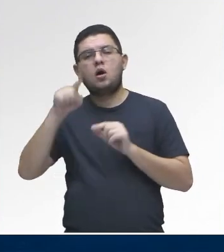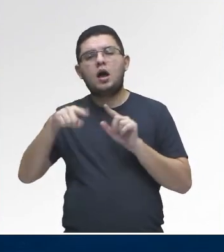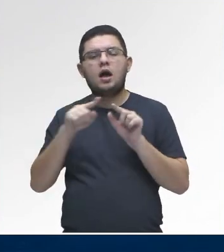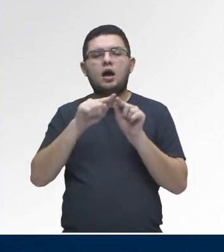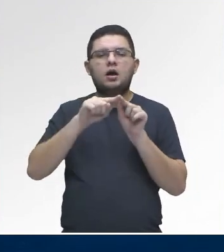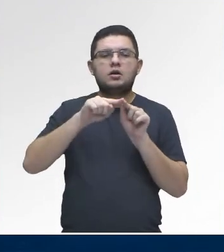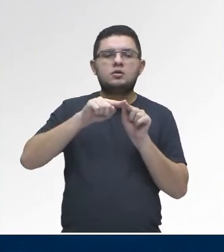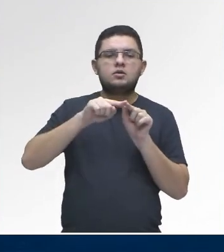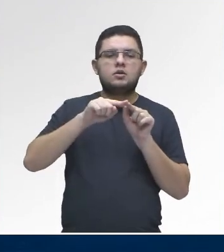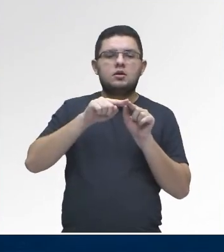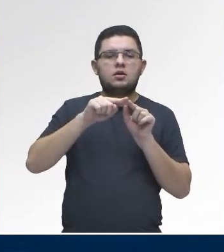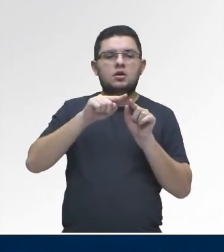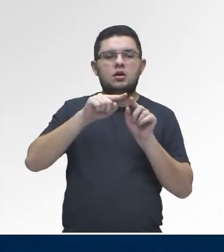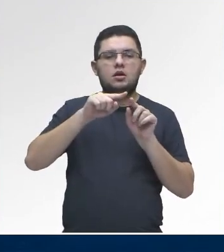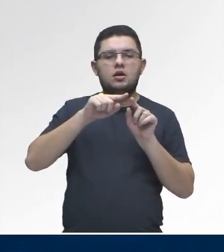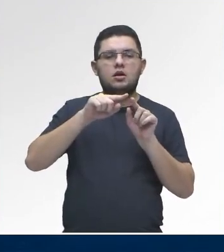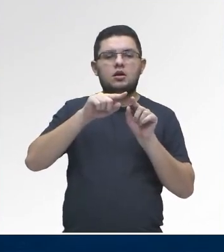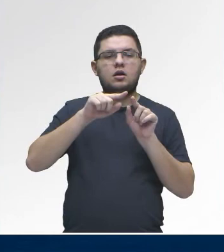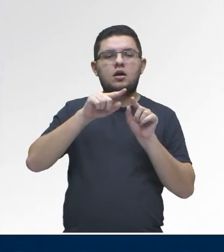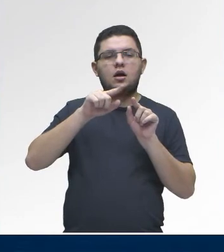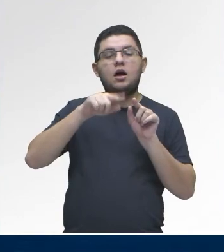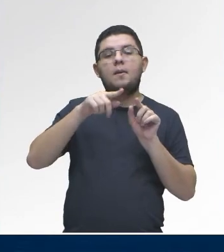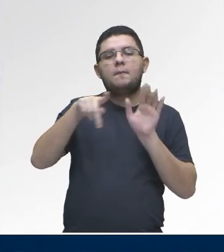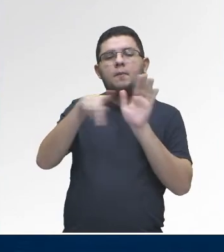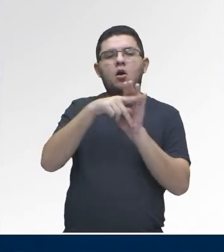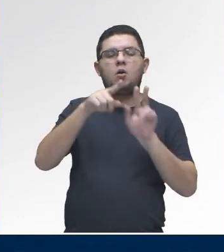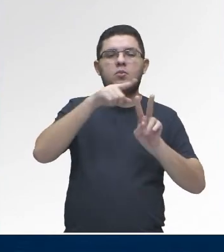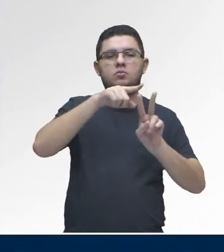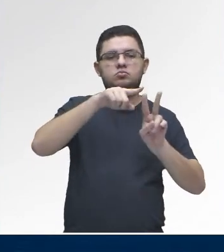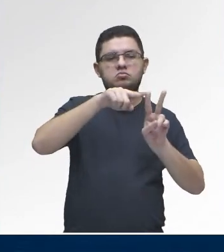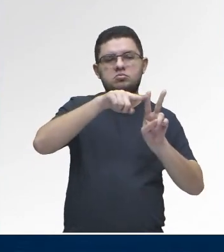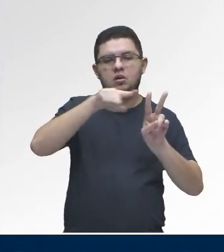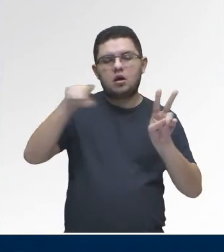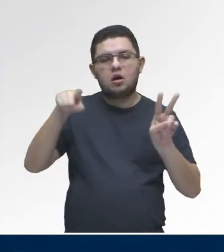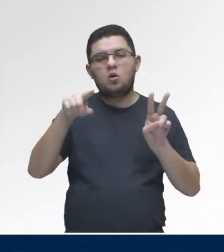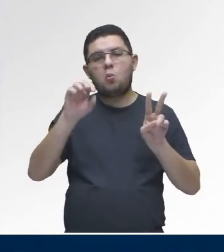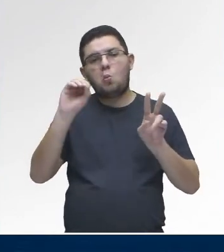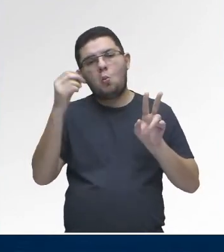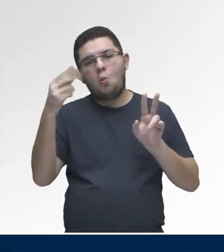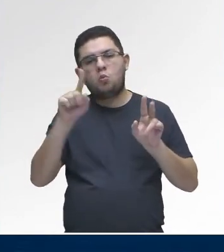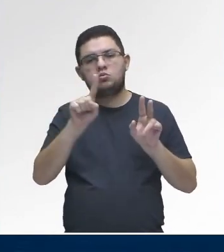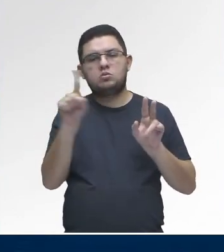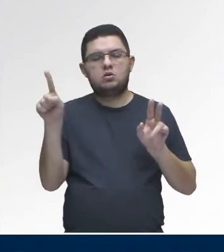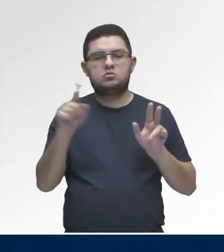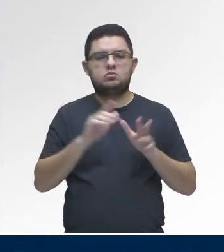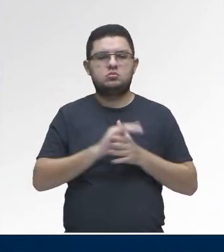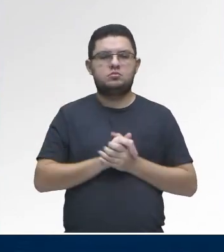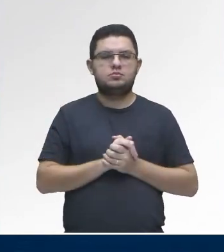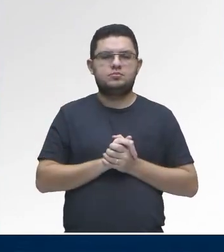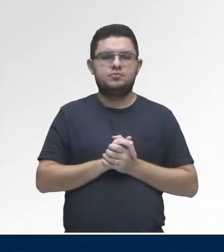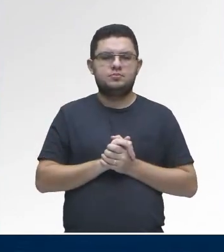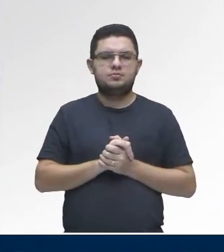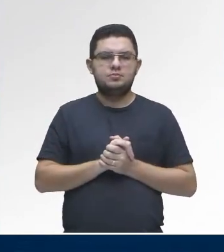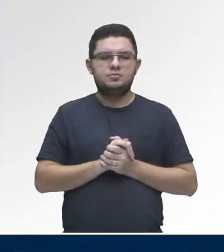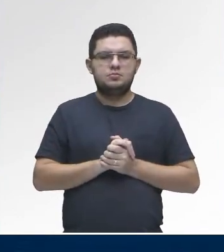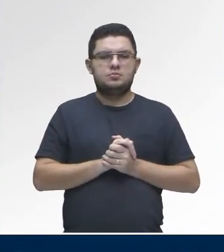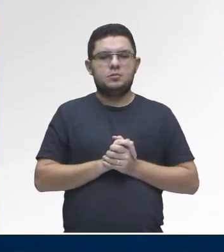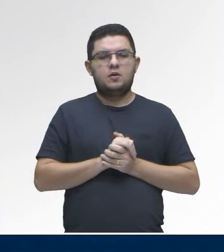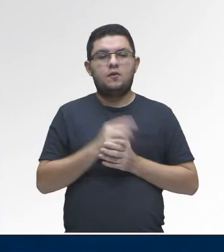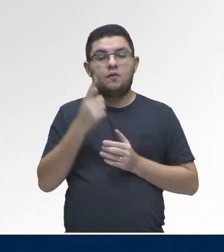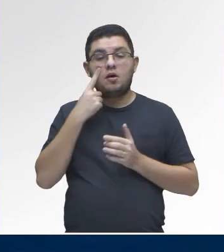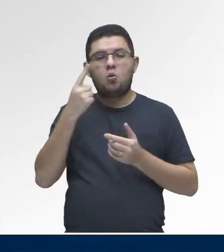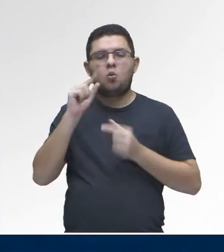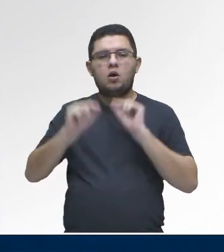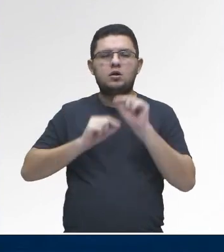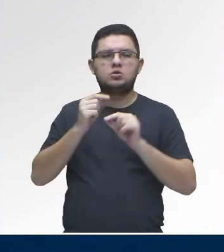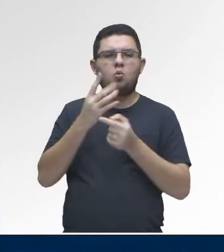solução da equação. Como é que a gente vai saber se um número é solução